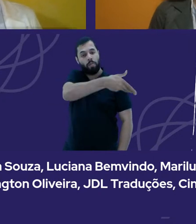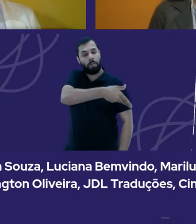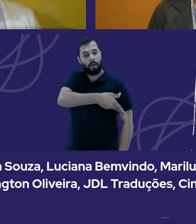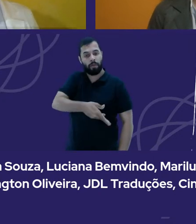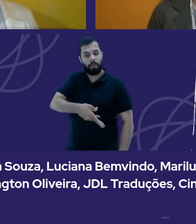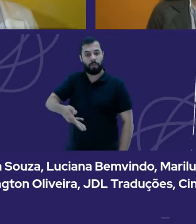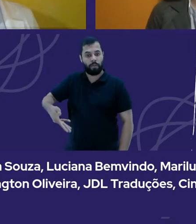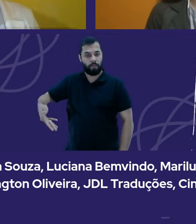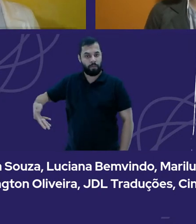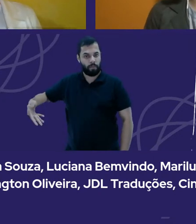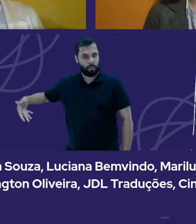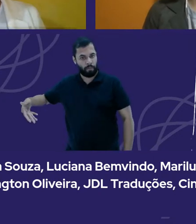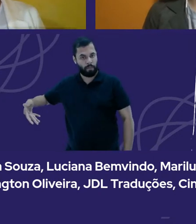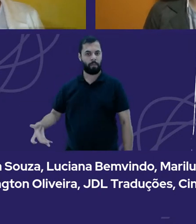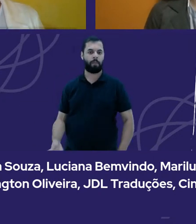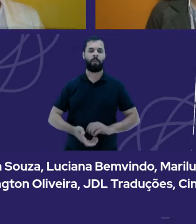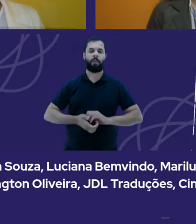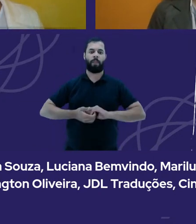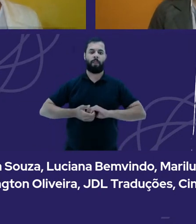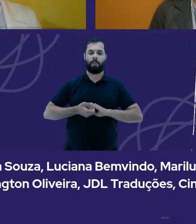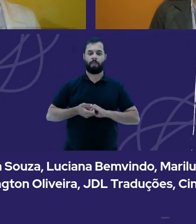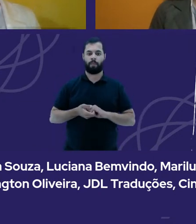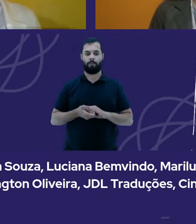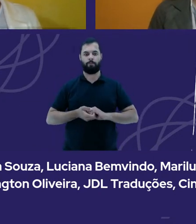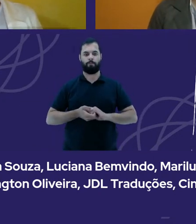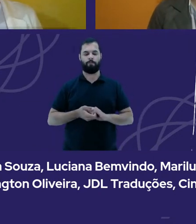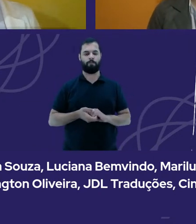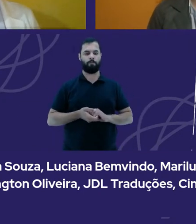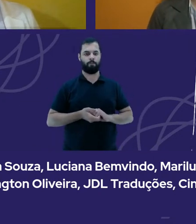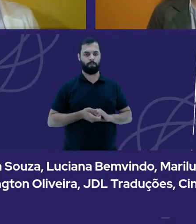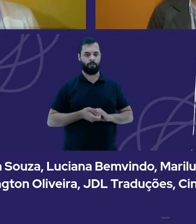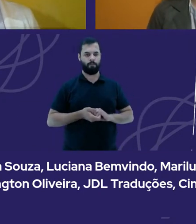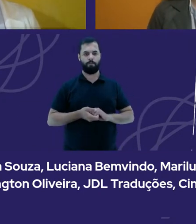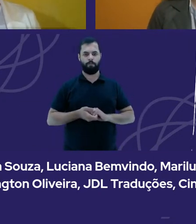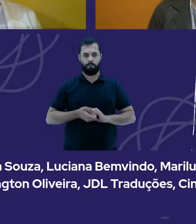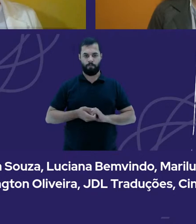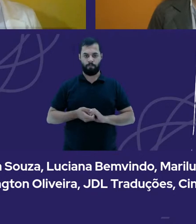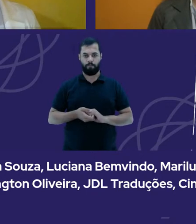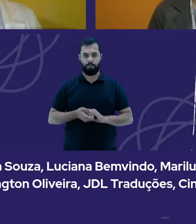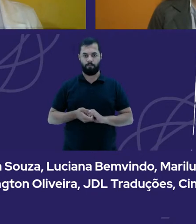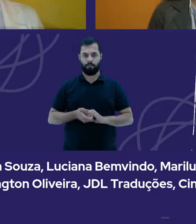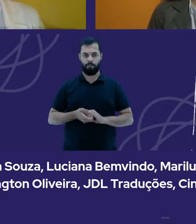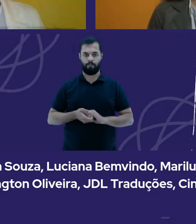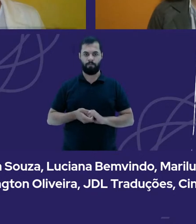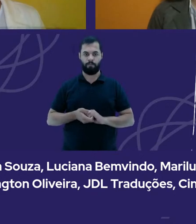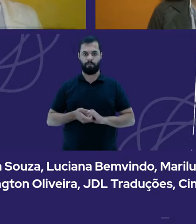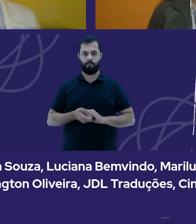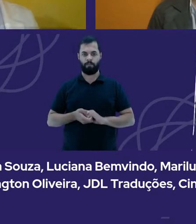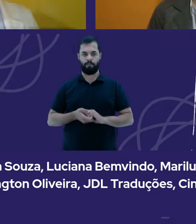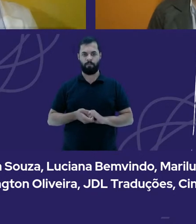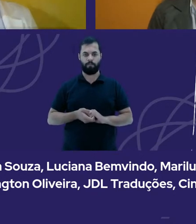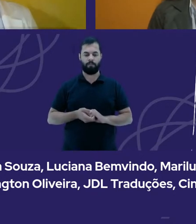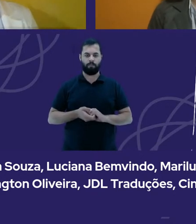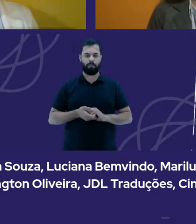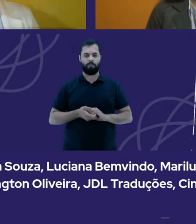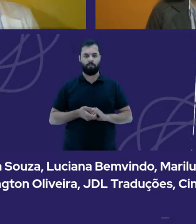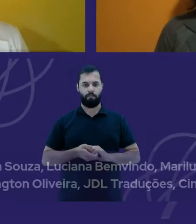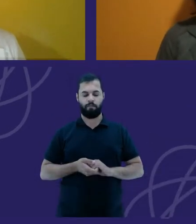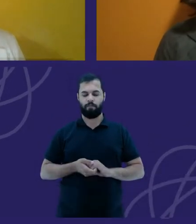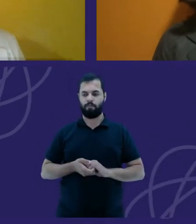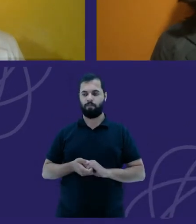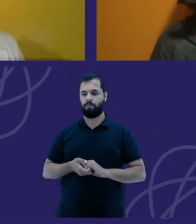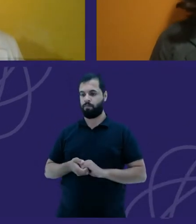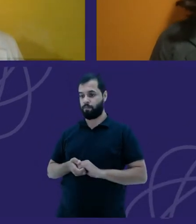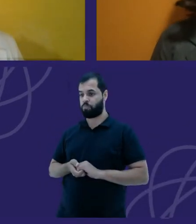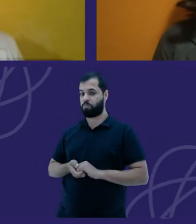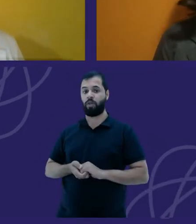Traduções, Cinema Falado, Pandorga Criações e Arte, Clique d'Arte e Camisa Estampa d'Arte. E a